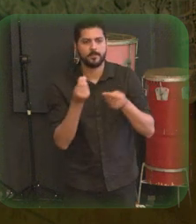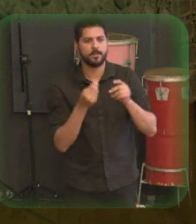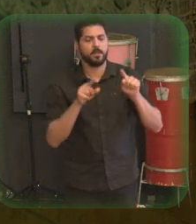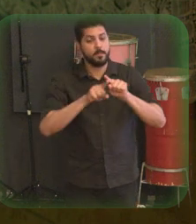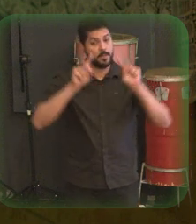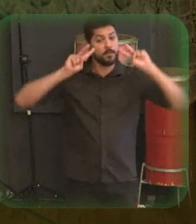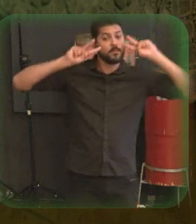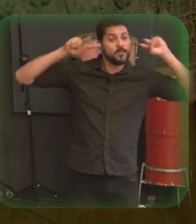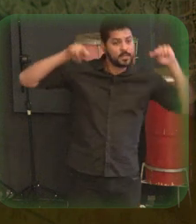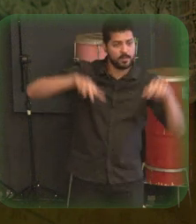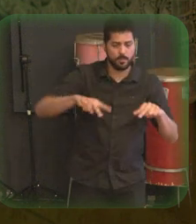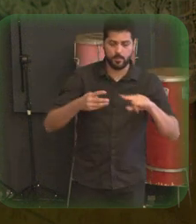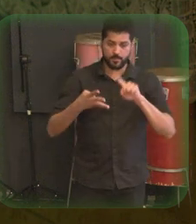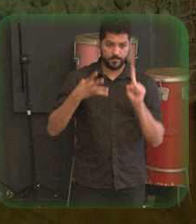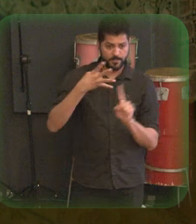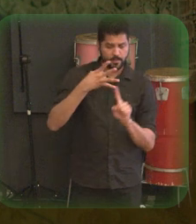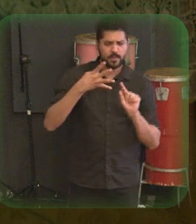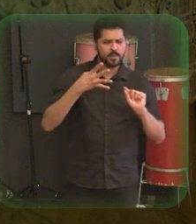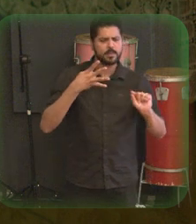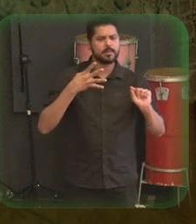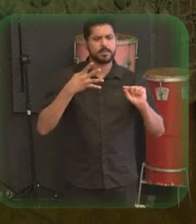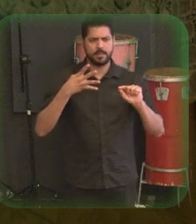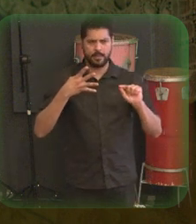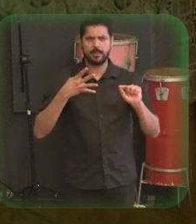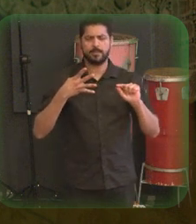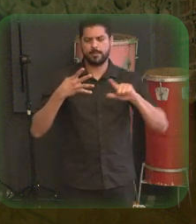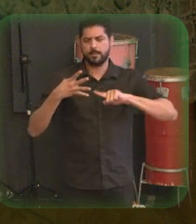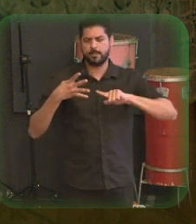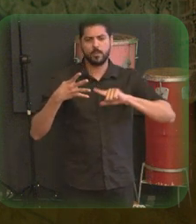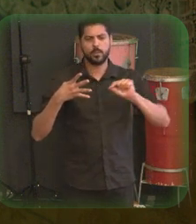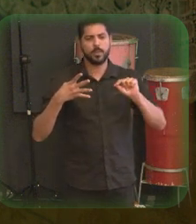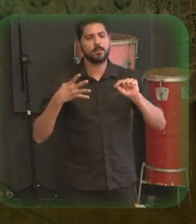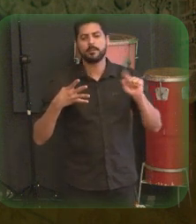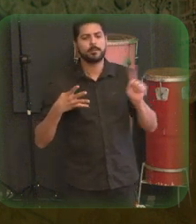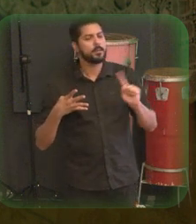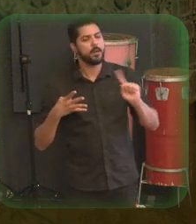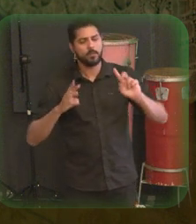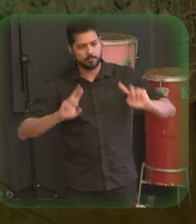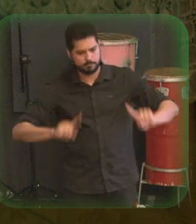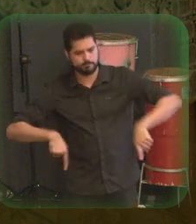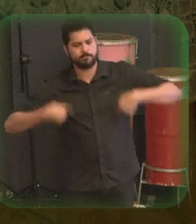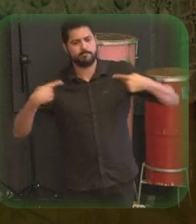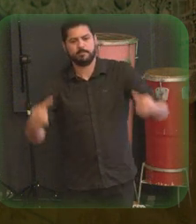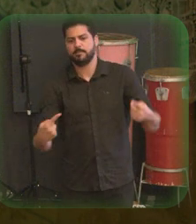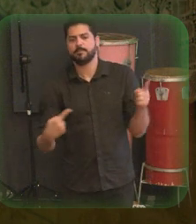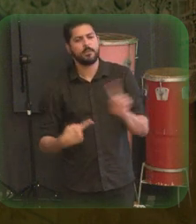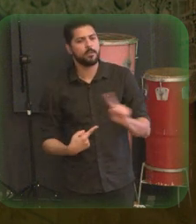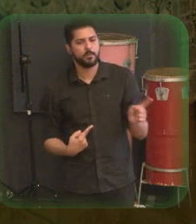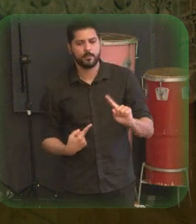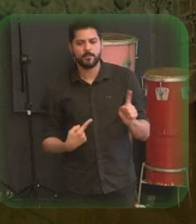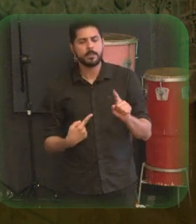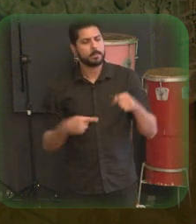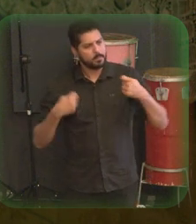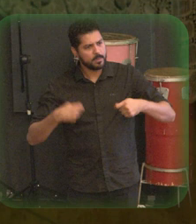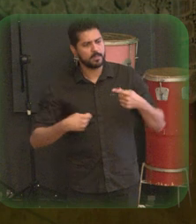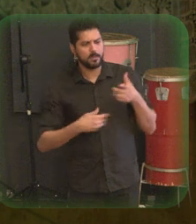E depois tem um quarto ponto, que é a não repetição. A gente tem que guardar a